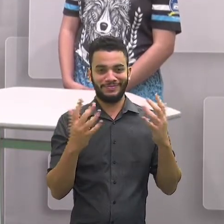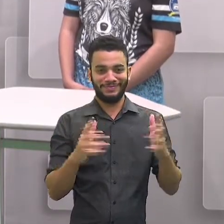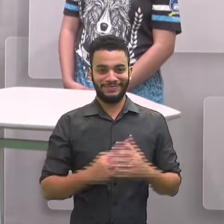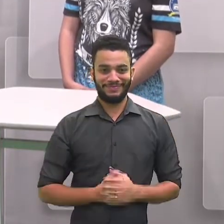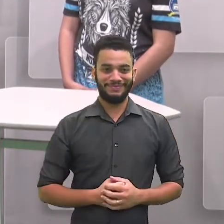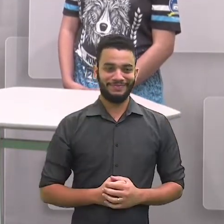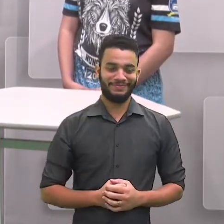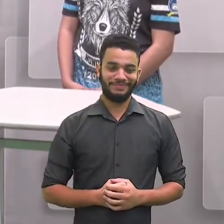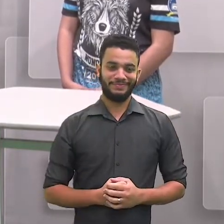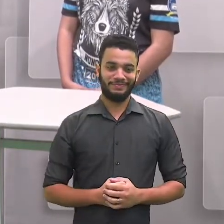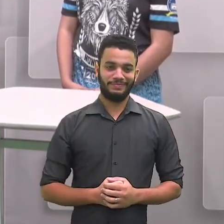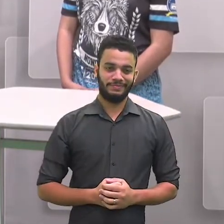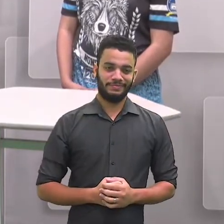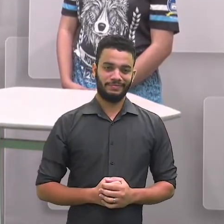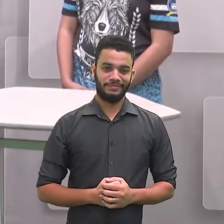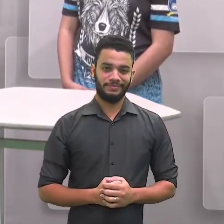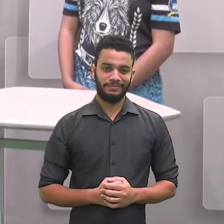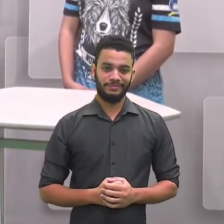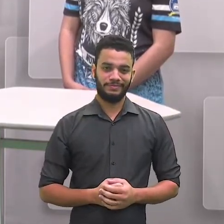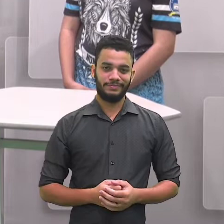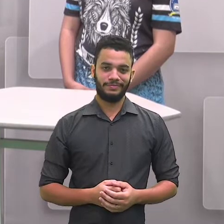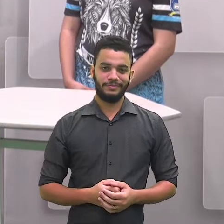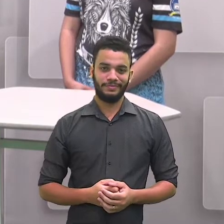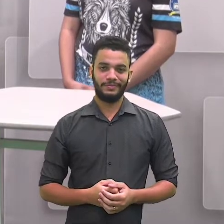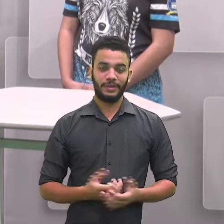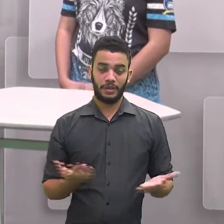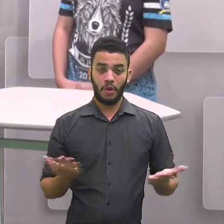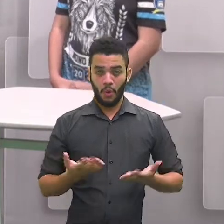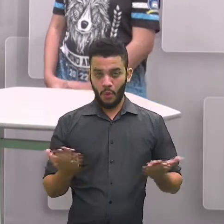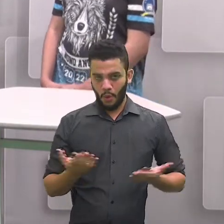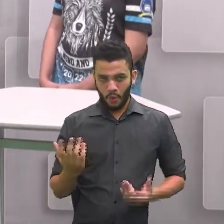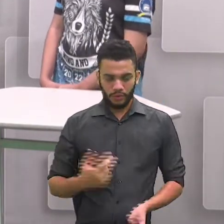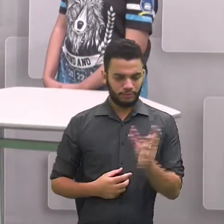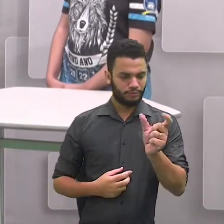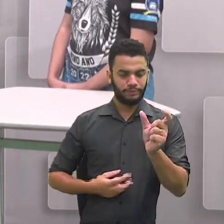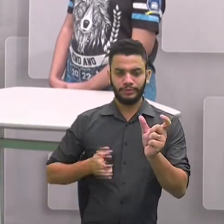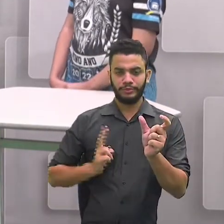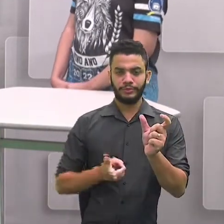Vamos continuar.